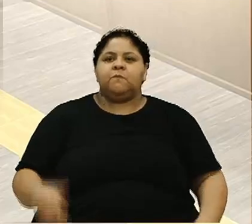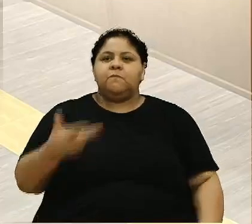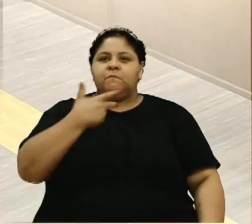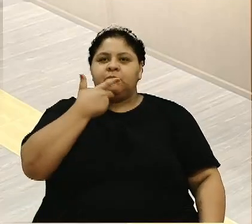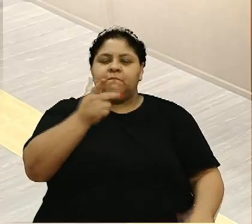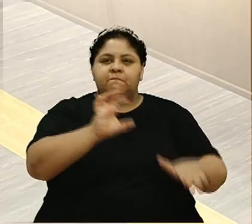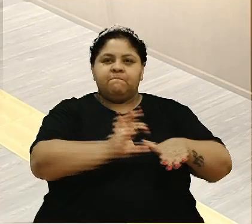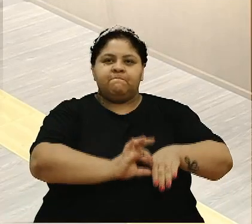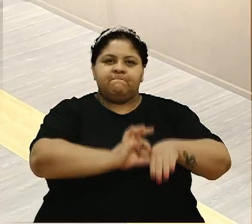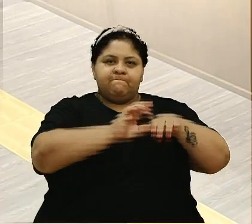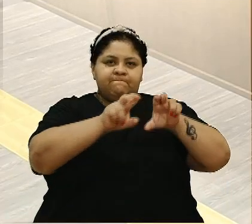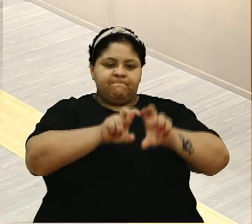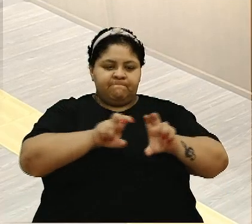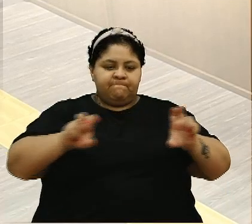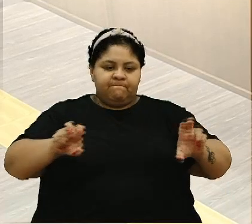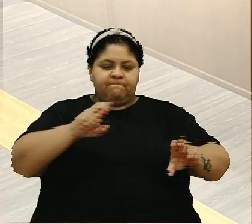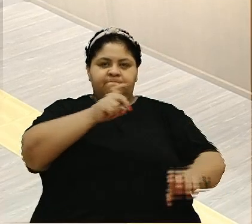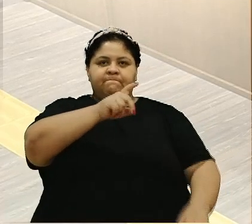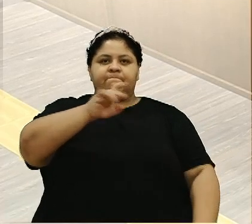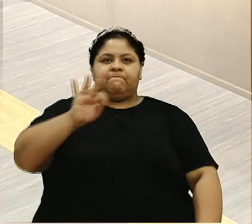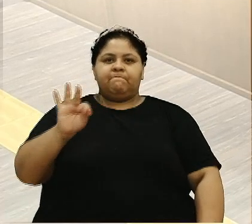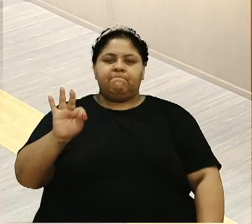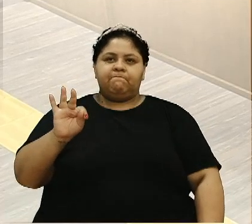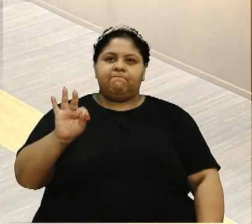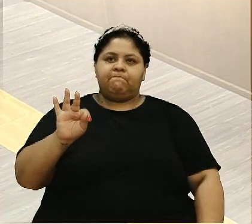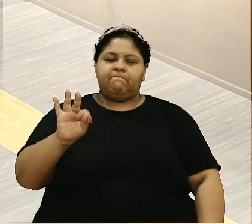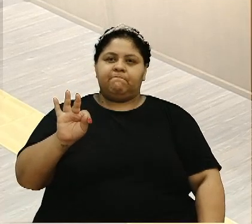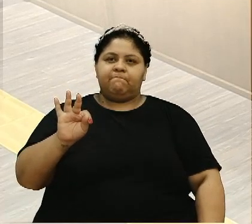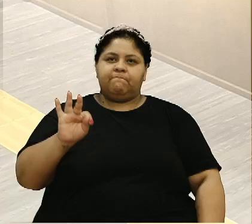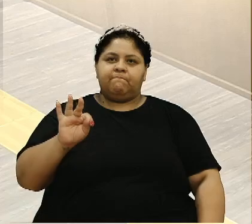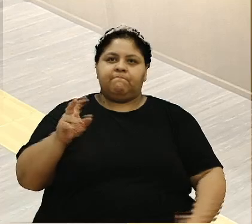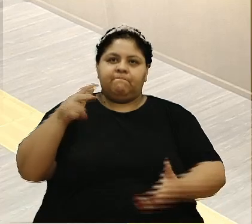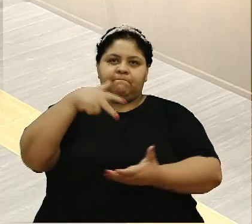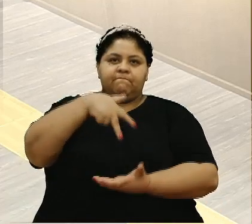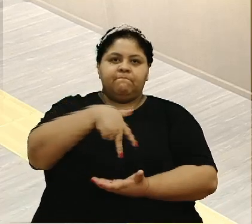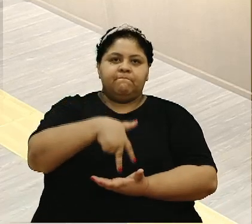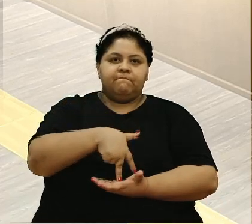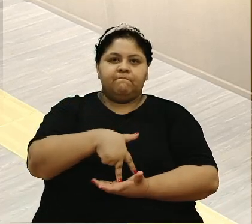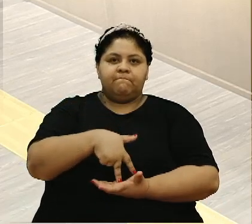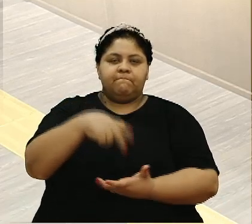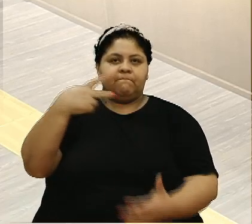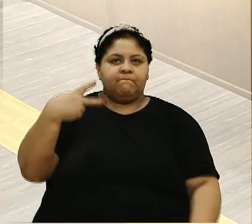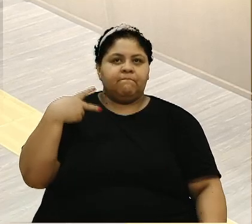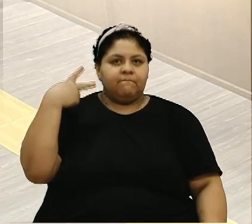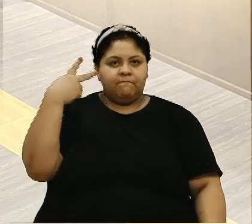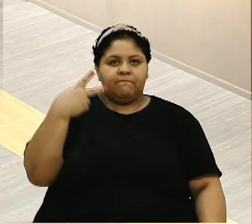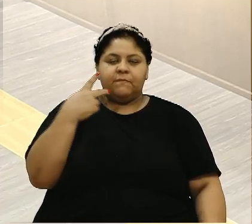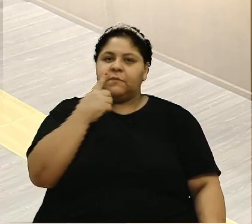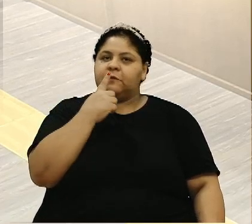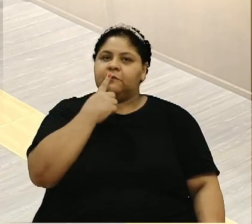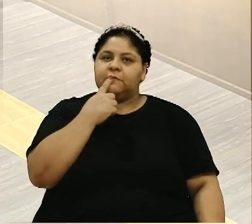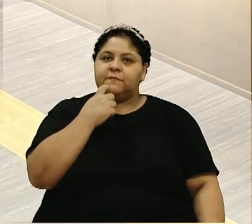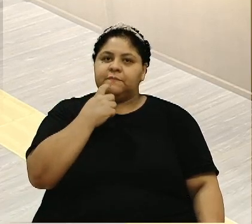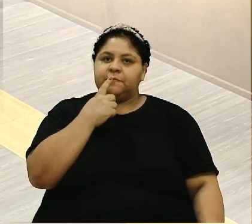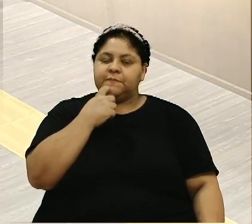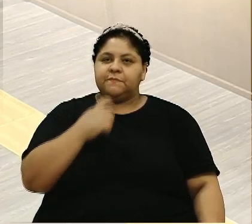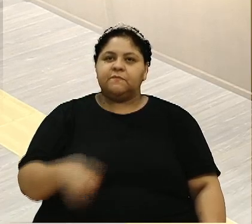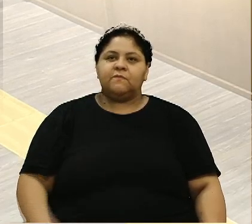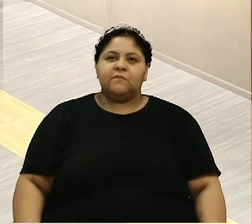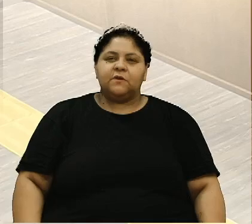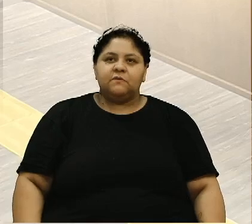De líder, bancada do PT. Na tribuna, vereadora Rose Frigieri.